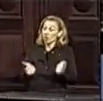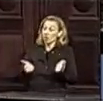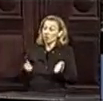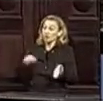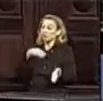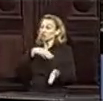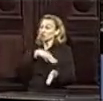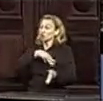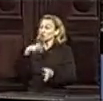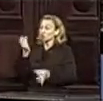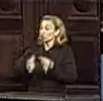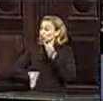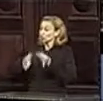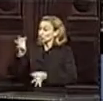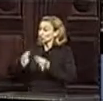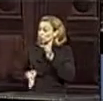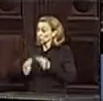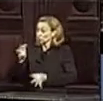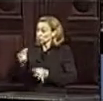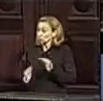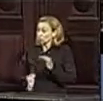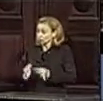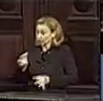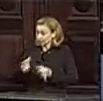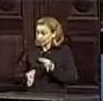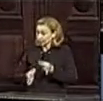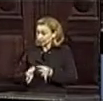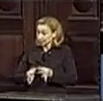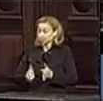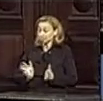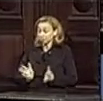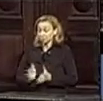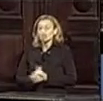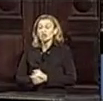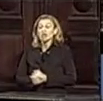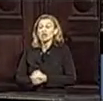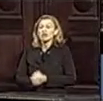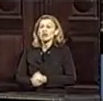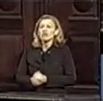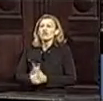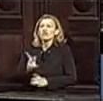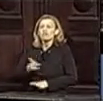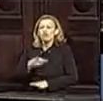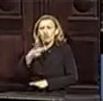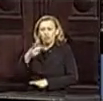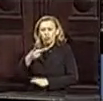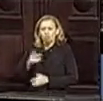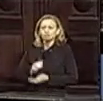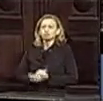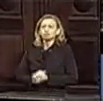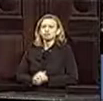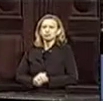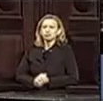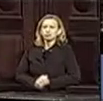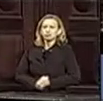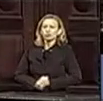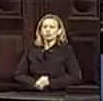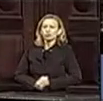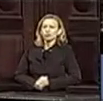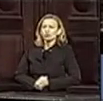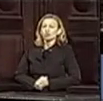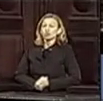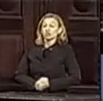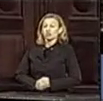Justiça, Dr. Torquato Jardim, que se escuda no Supremo Tribunal